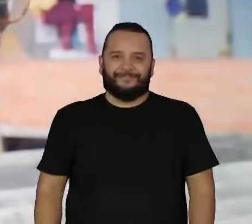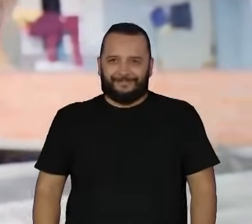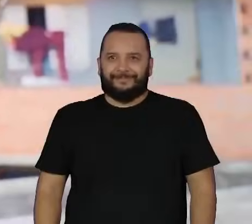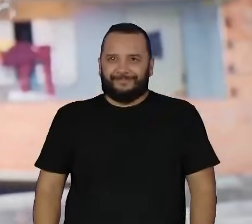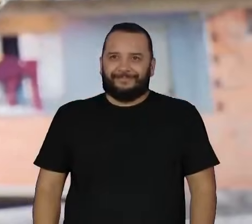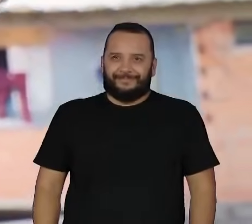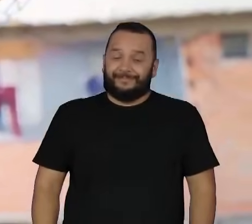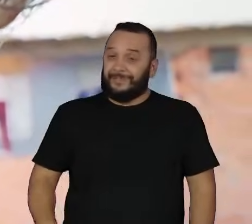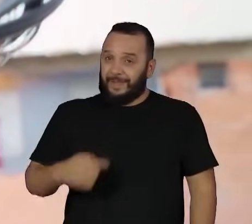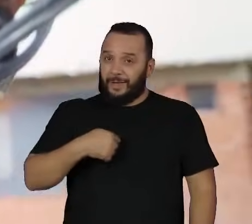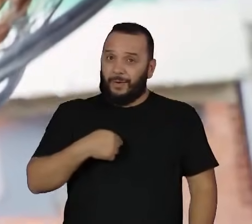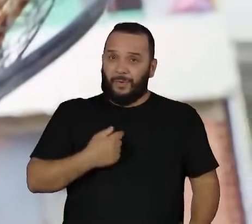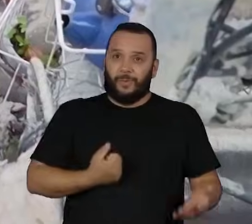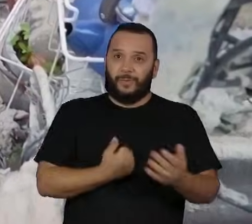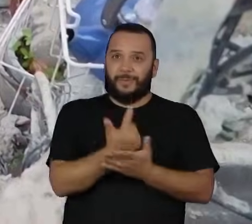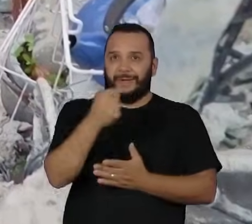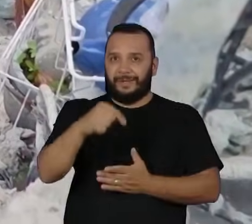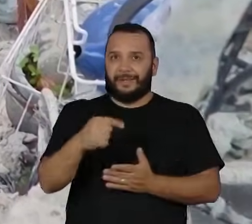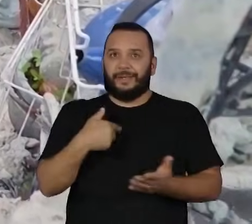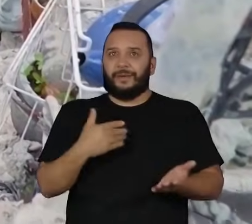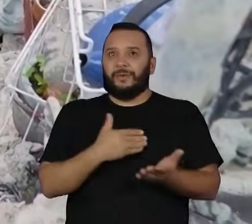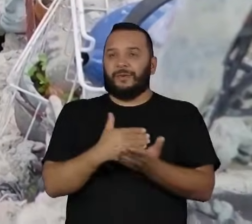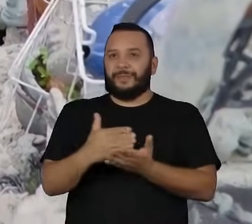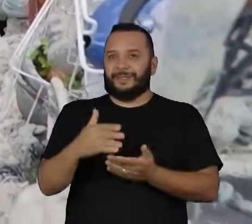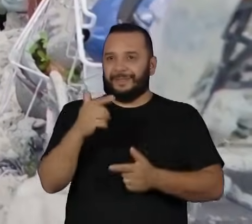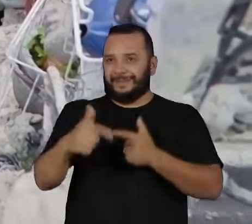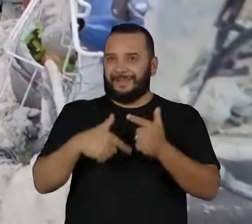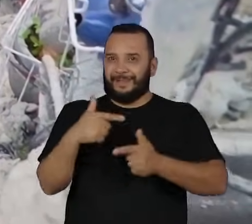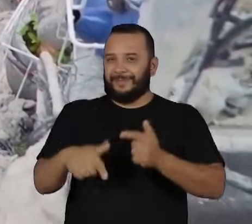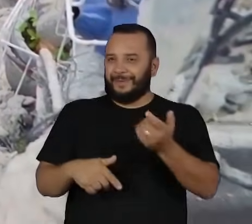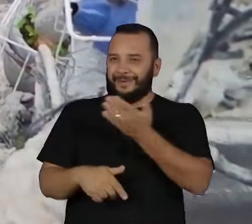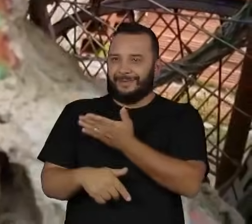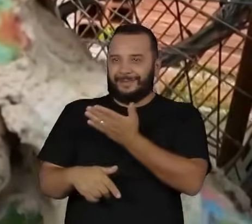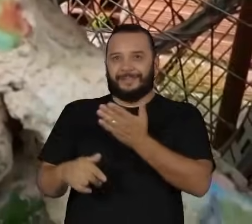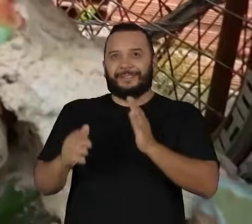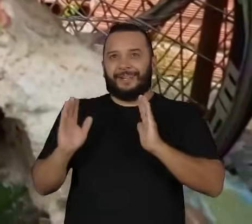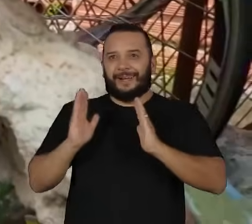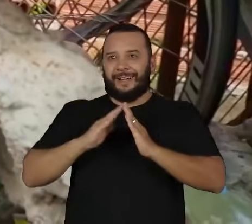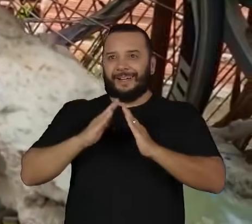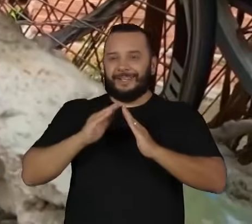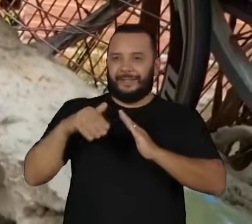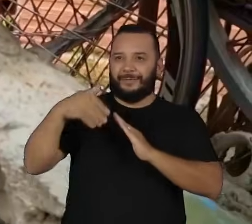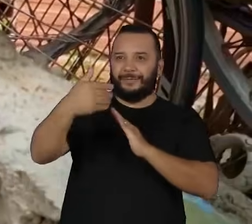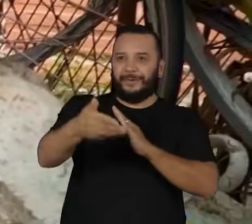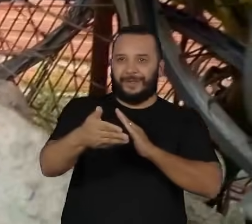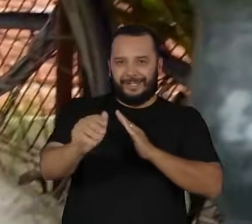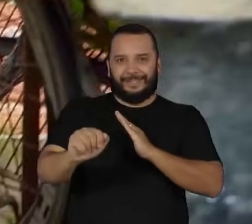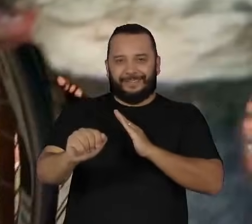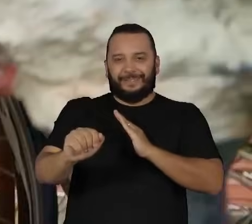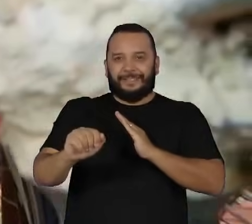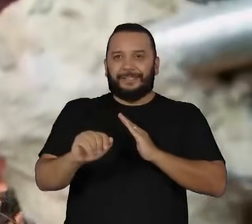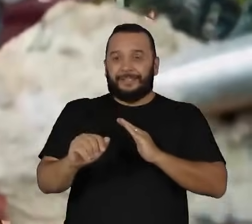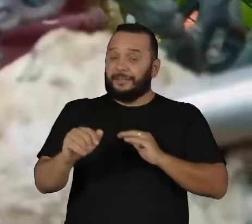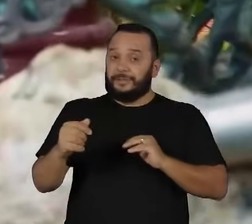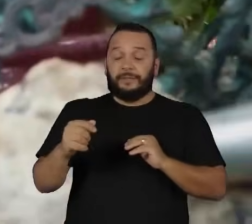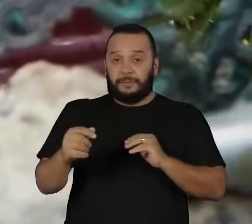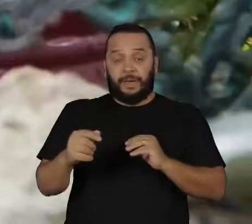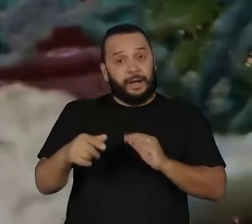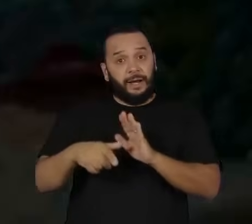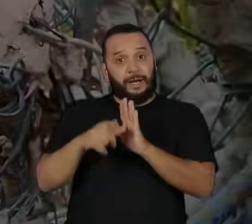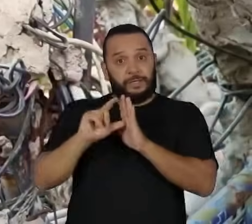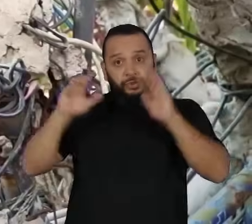Assim, quando eu comprei aqui, já comecei a fazer esse trabalho do jardim, né? E quando estava chovendo, eu fazia lá